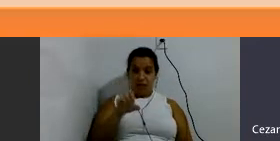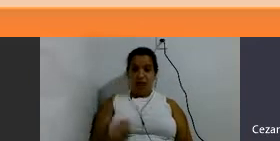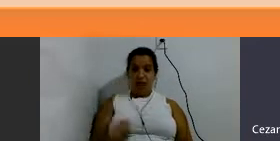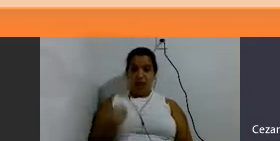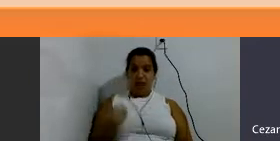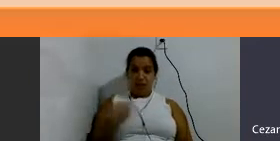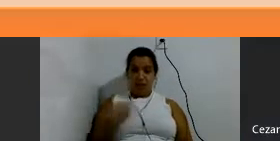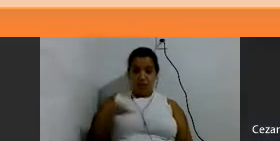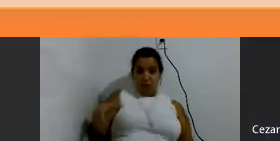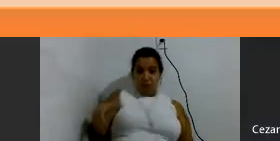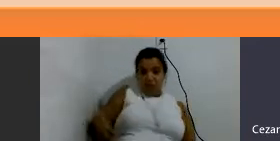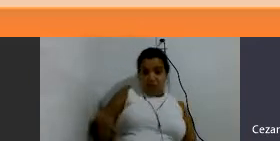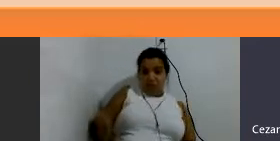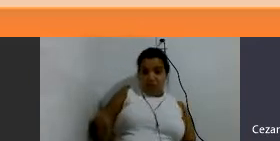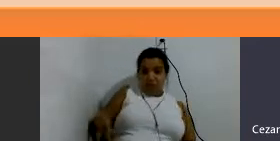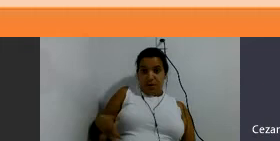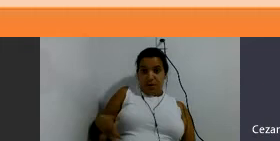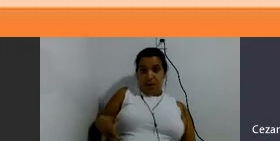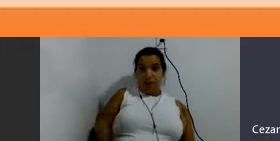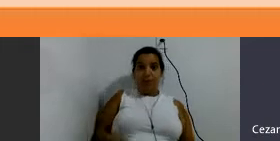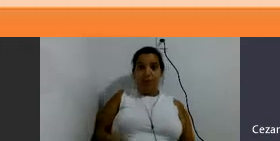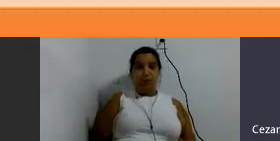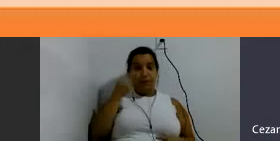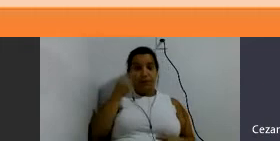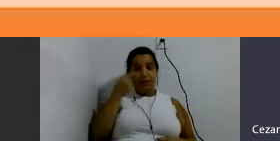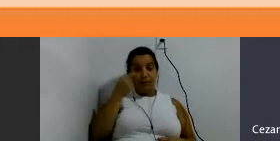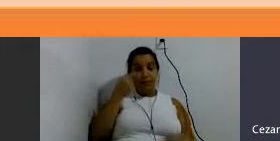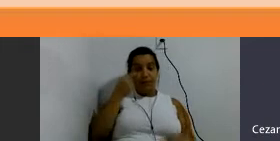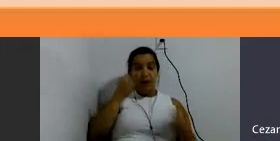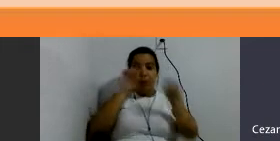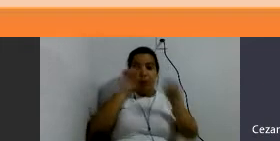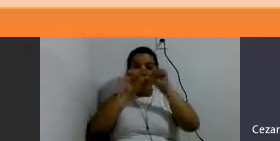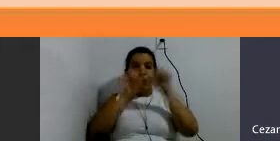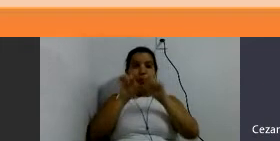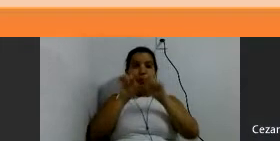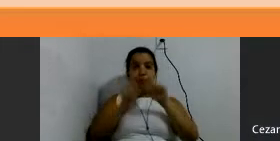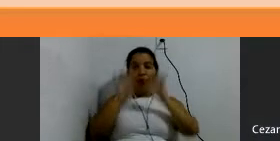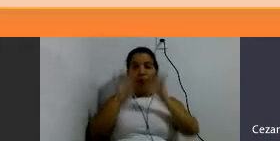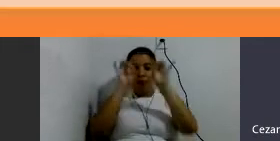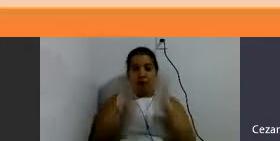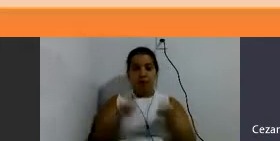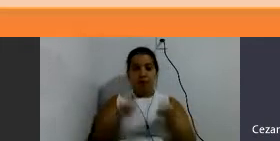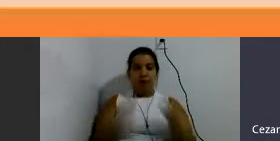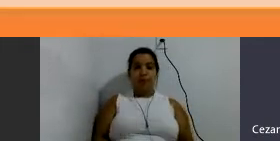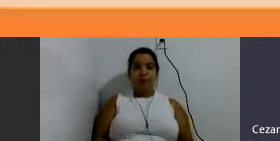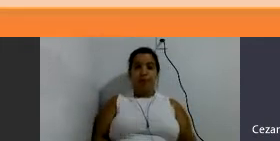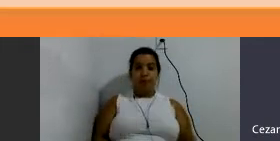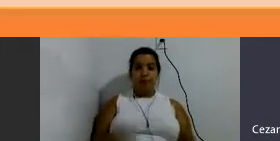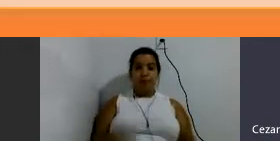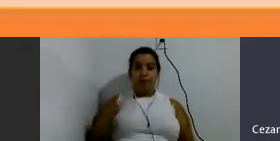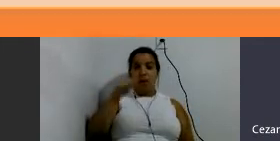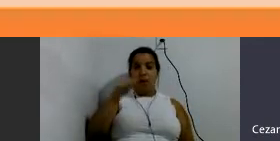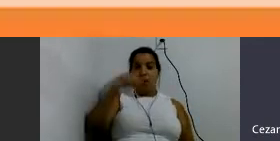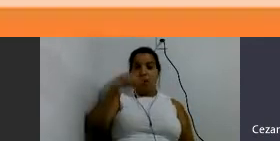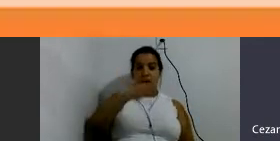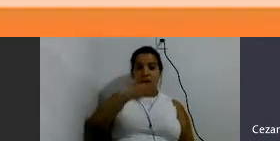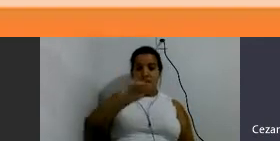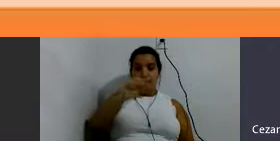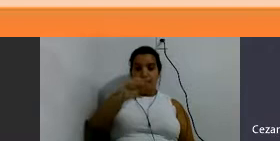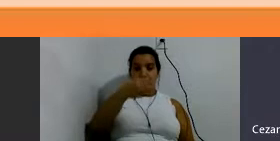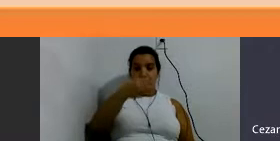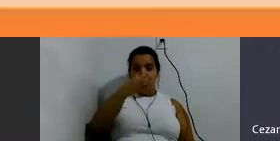no fígado. Então, olha, cada pontinho desse é uma mastigota de Leishmania